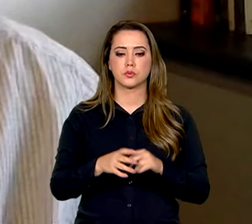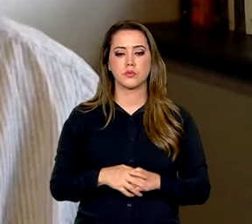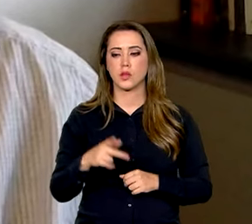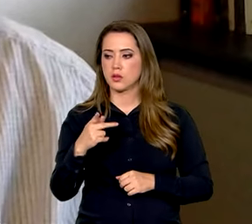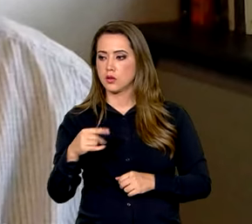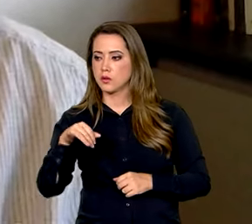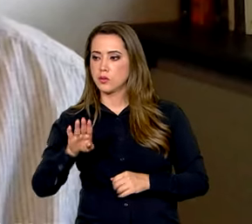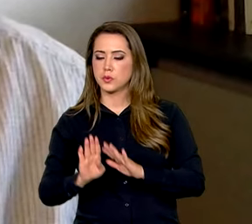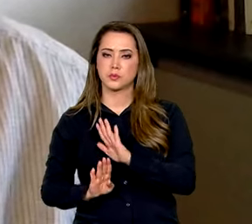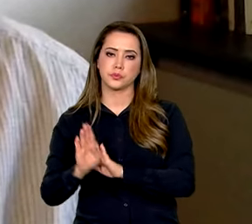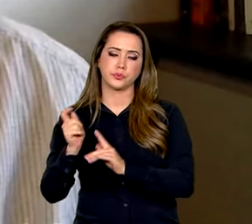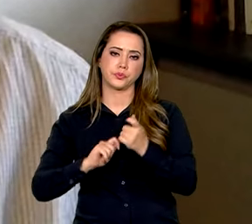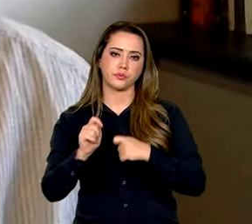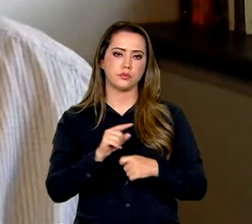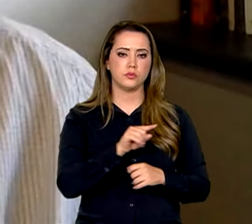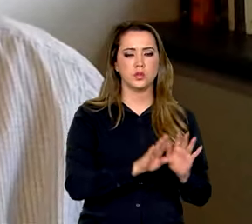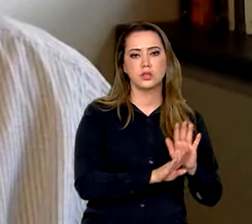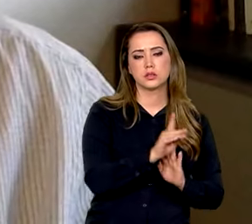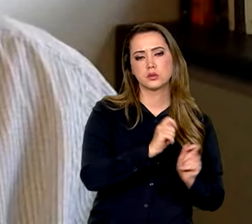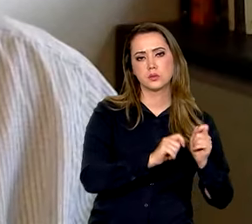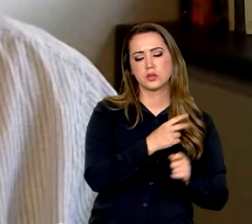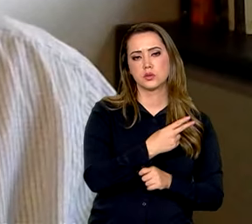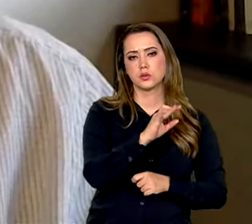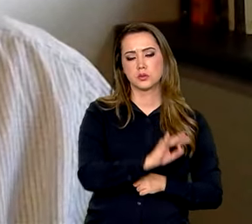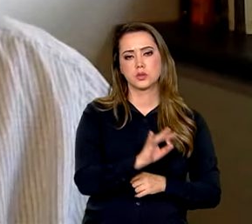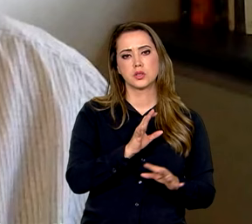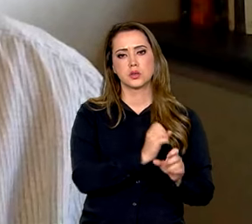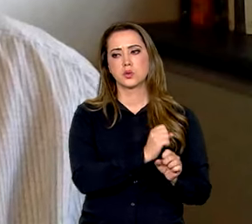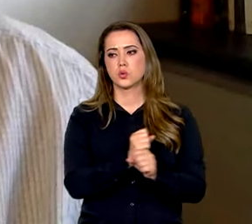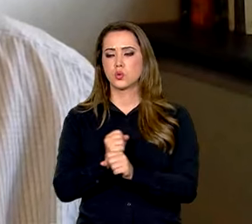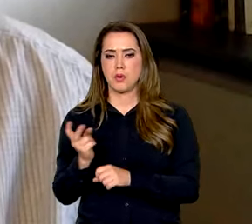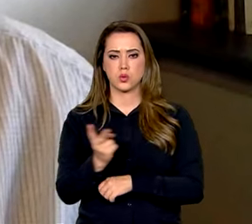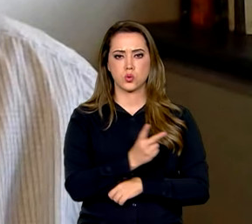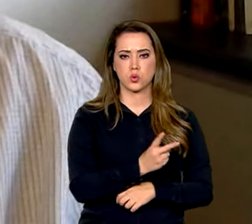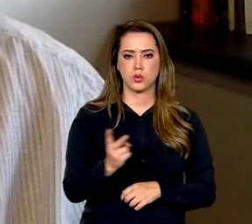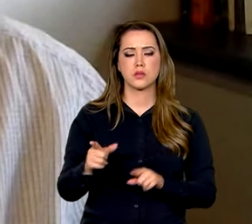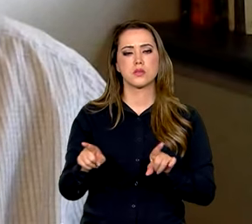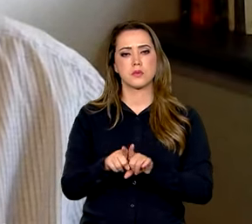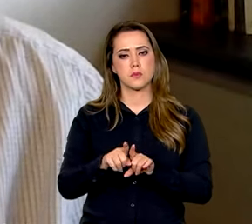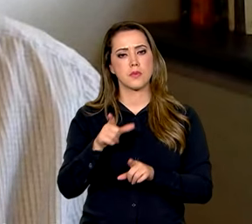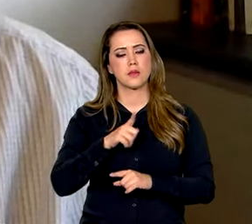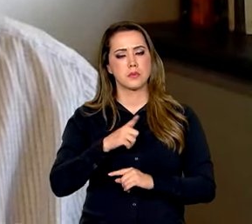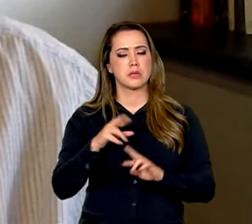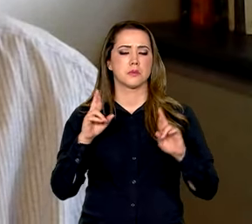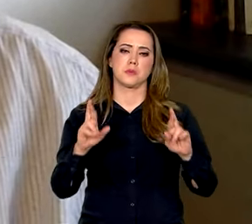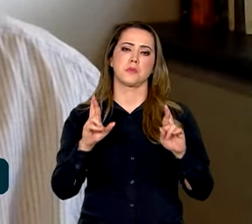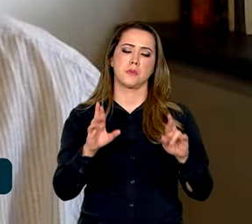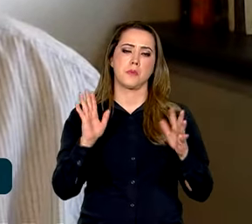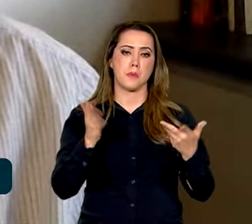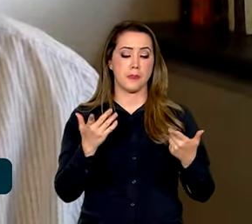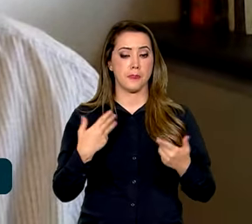da economia na ordem de 3%. E somado a isso, também nós já temos ali a perspectiva e